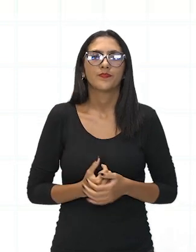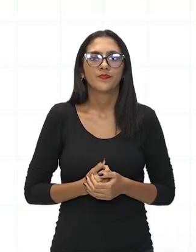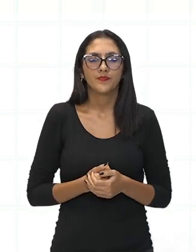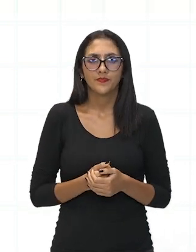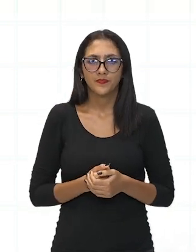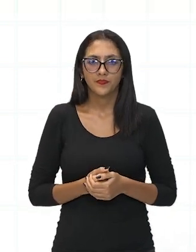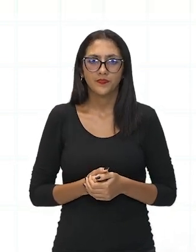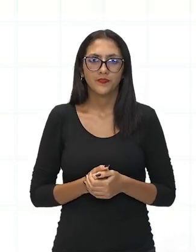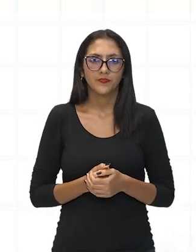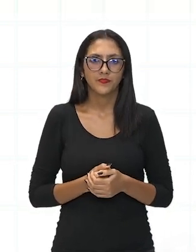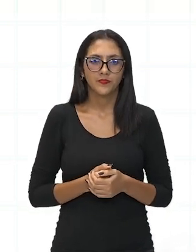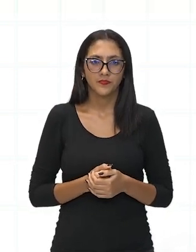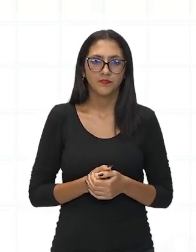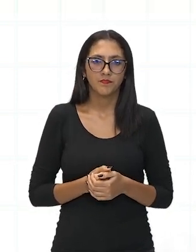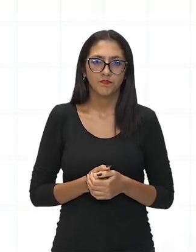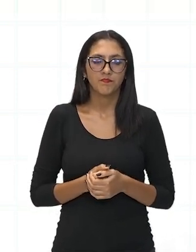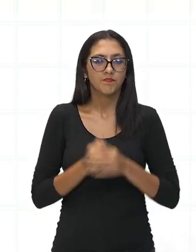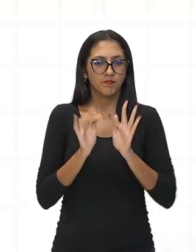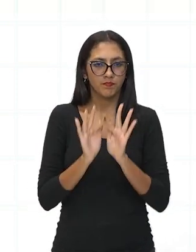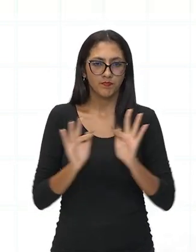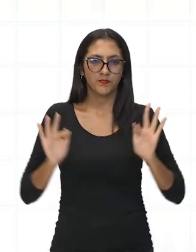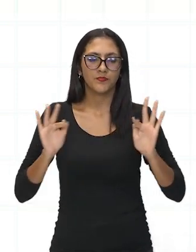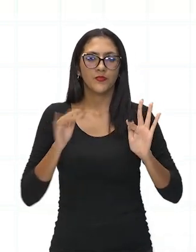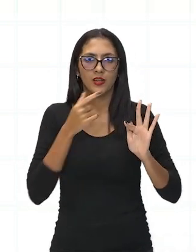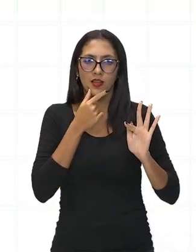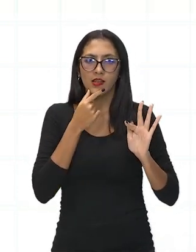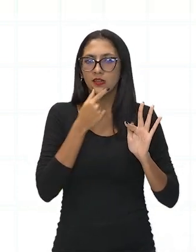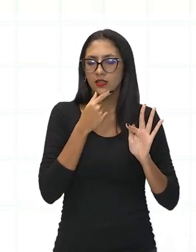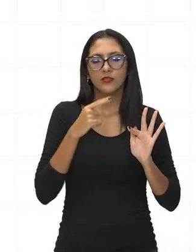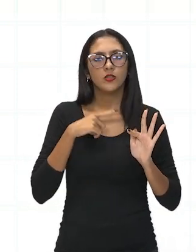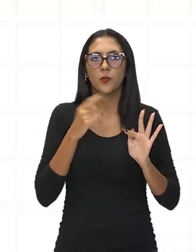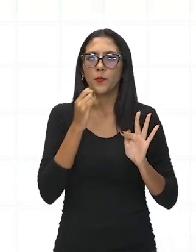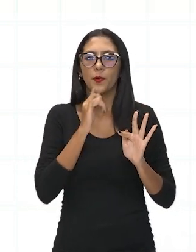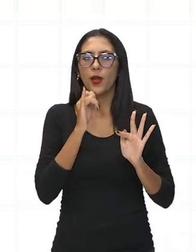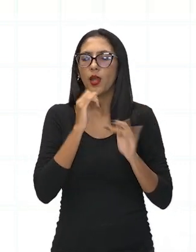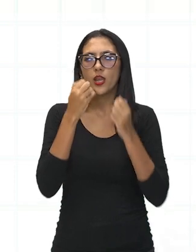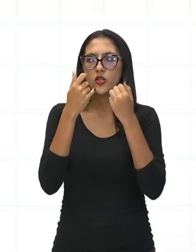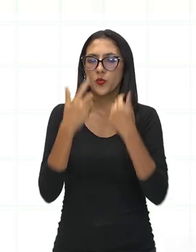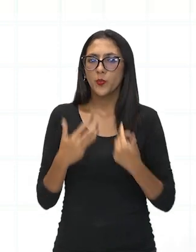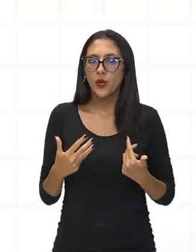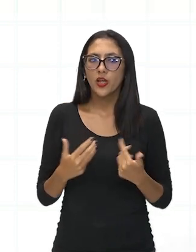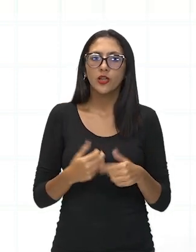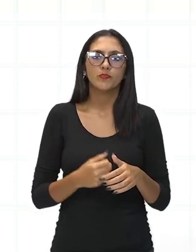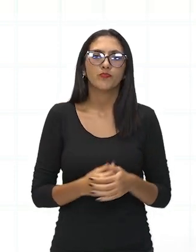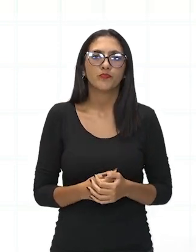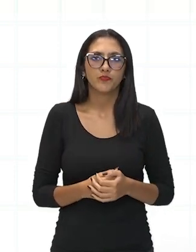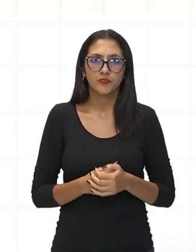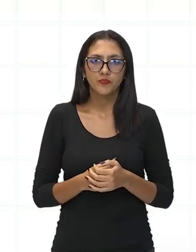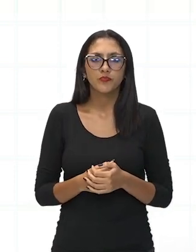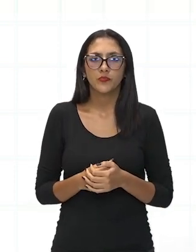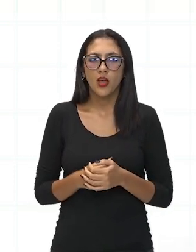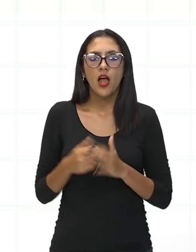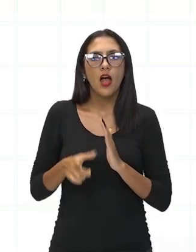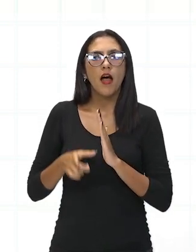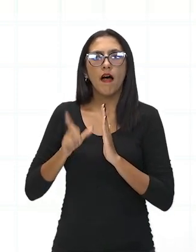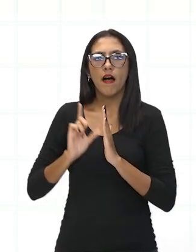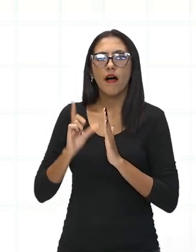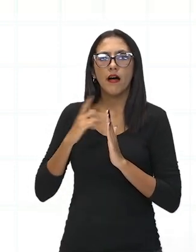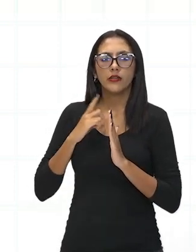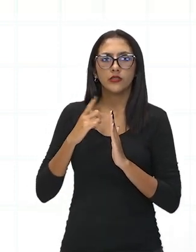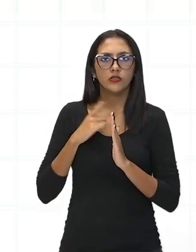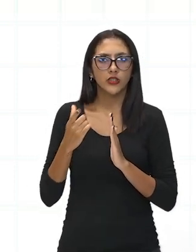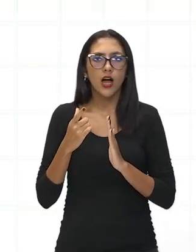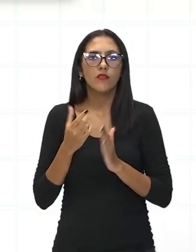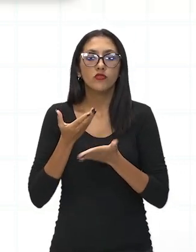studying. While I was studying English, eu estou contando para alguém isso, né? Enquanto eu estava estudando inglês, o que aconteceu na